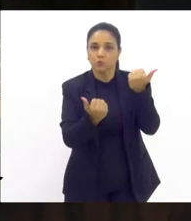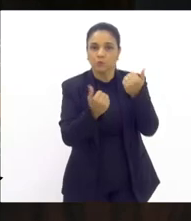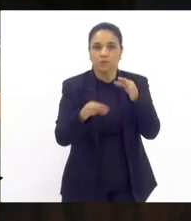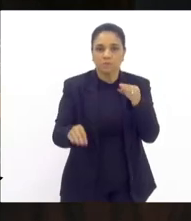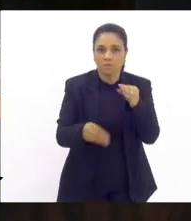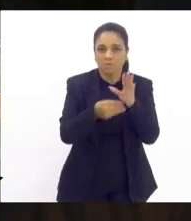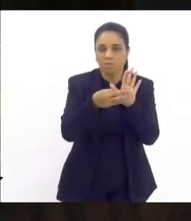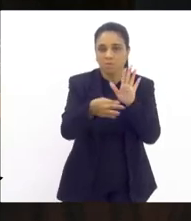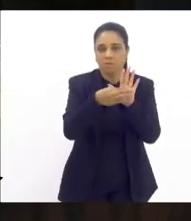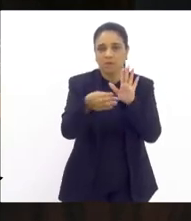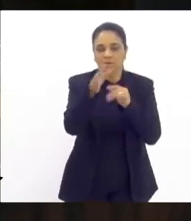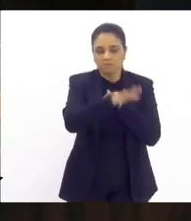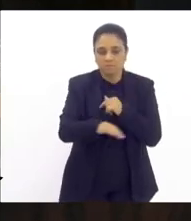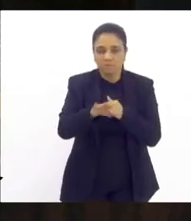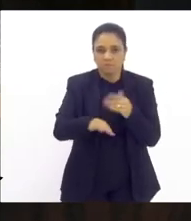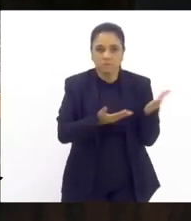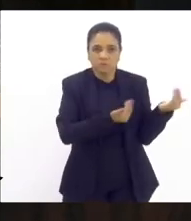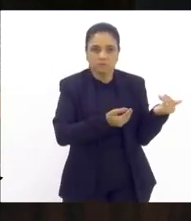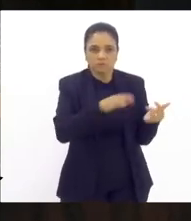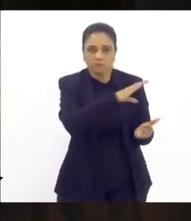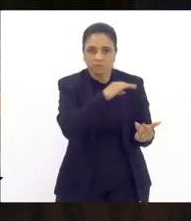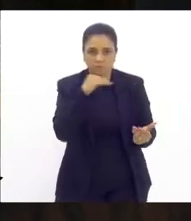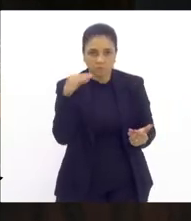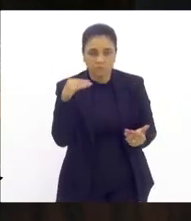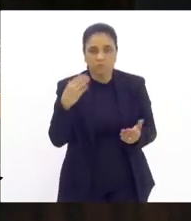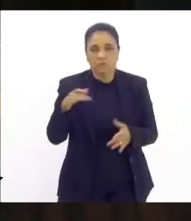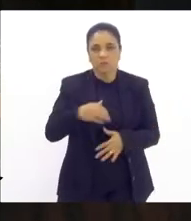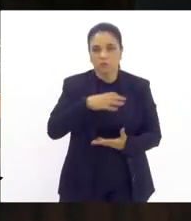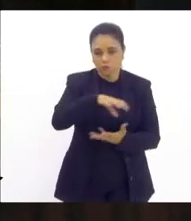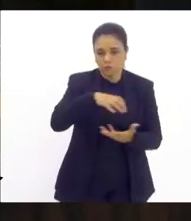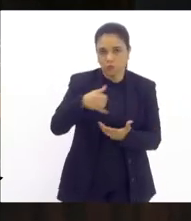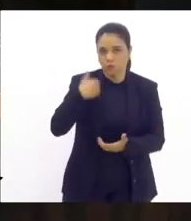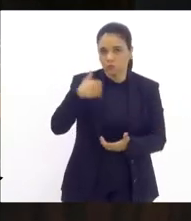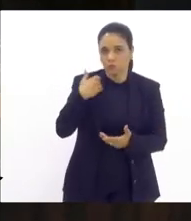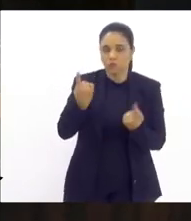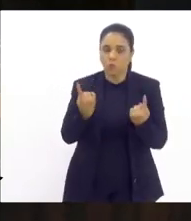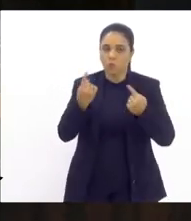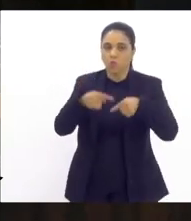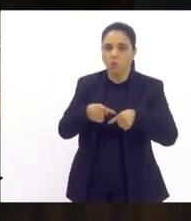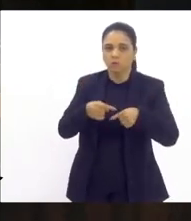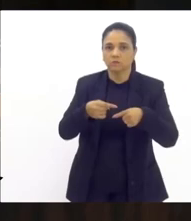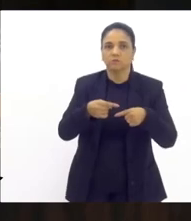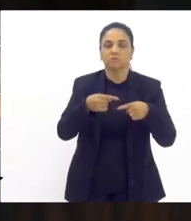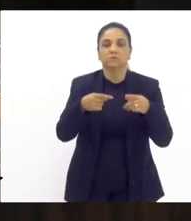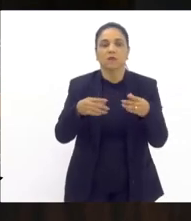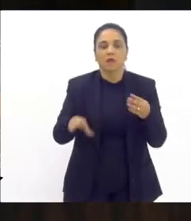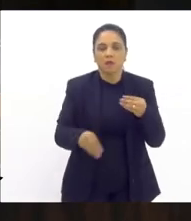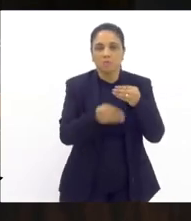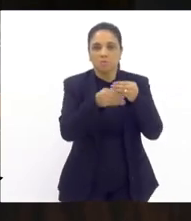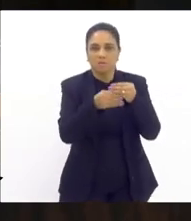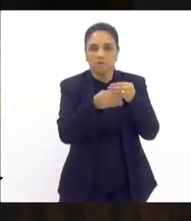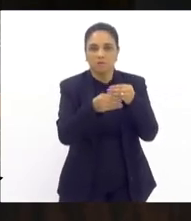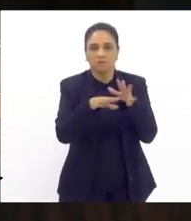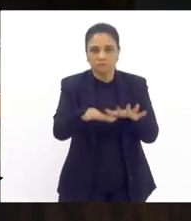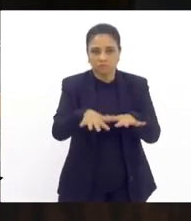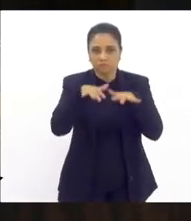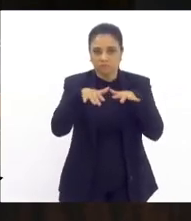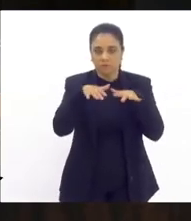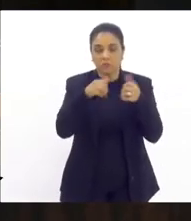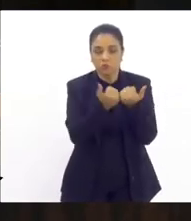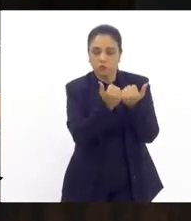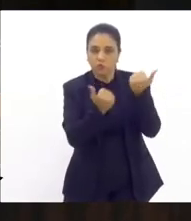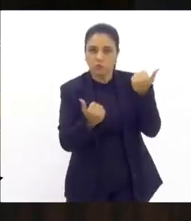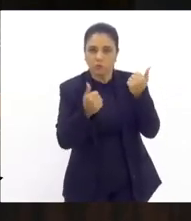assuntos da Criança e do Adolescente do Idoso contrário a emenda de plenário e submenda